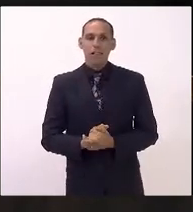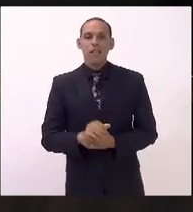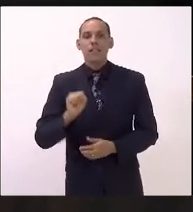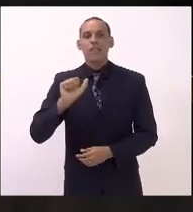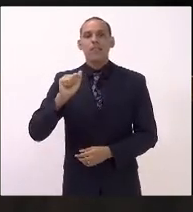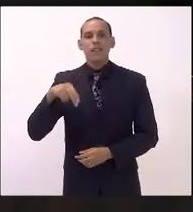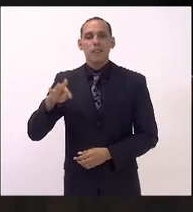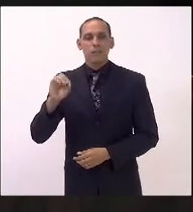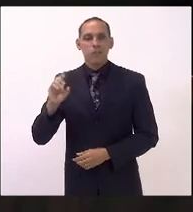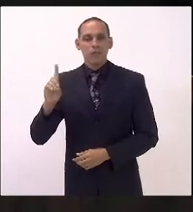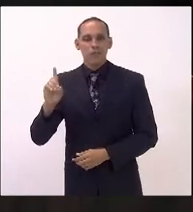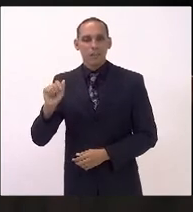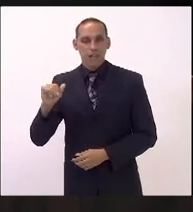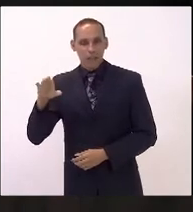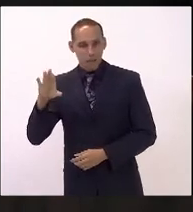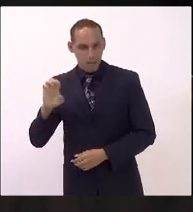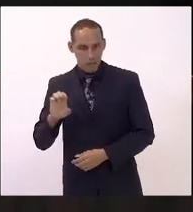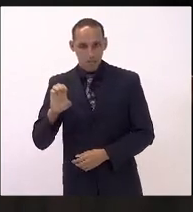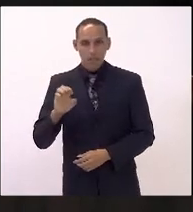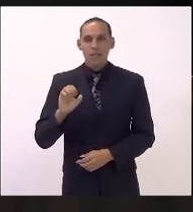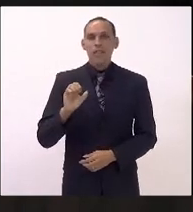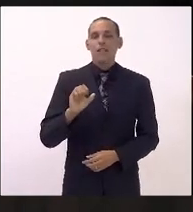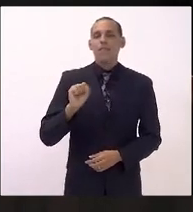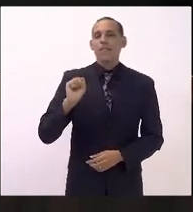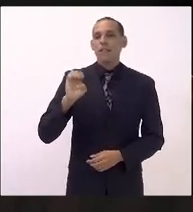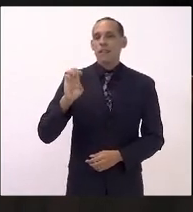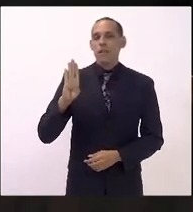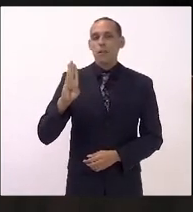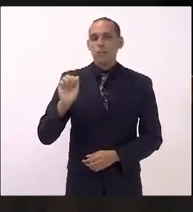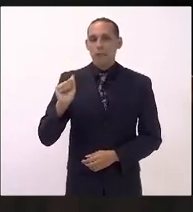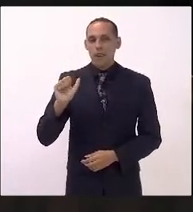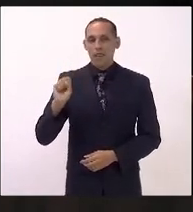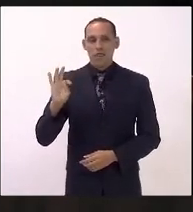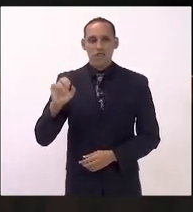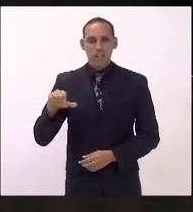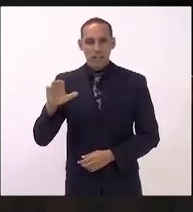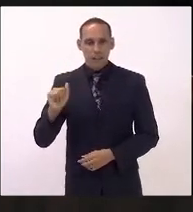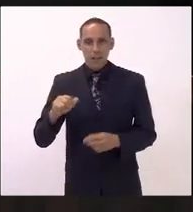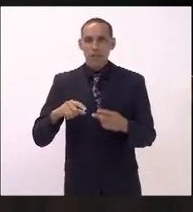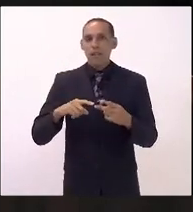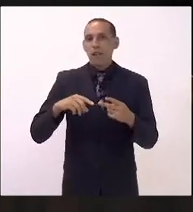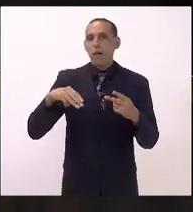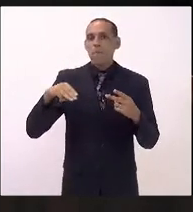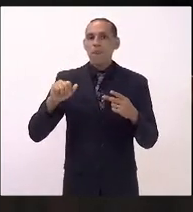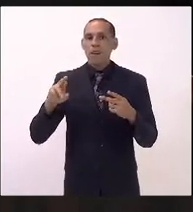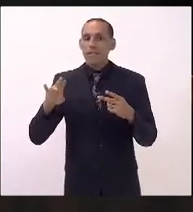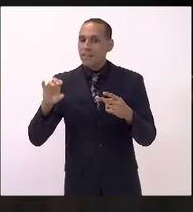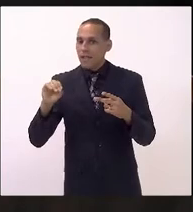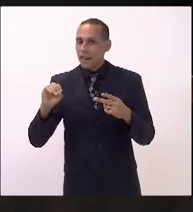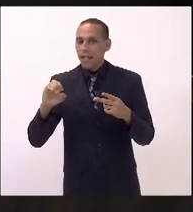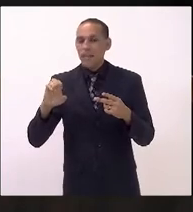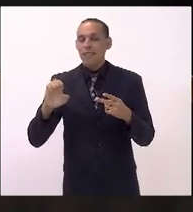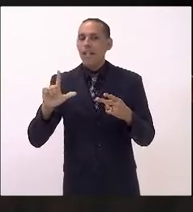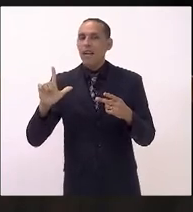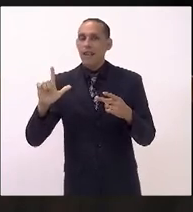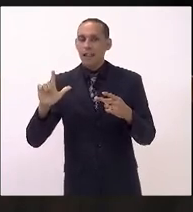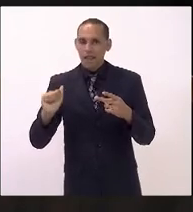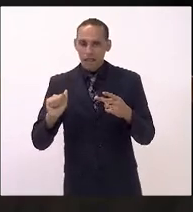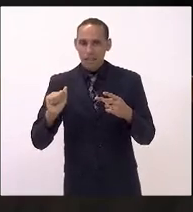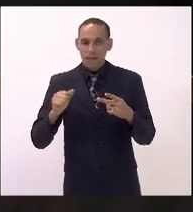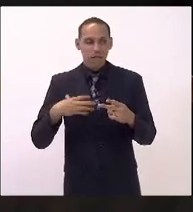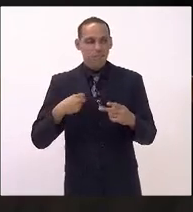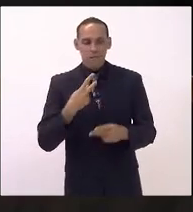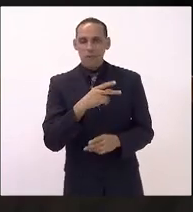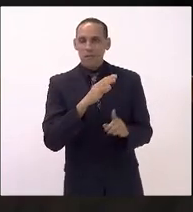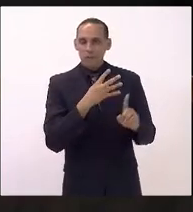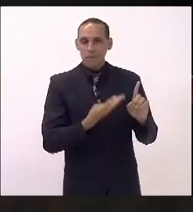Daime, Sebastiana da Silva Fraga, Marcelo Luiz Ivanir dos Santos Filho, filho do nosso homenageado, nosso